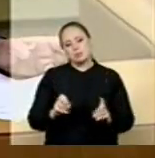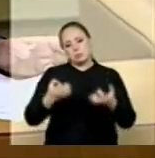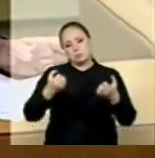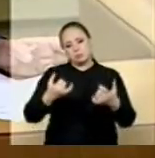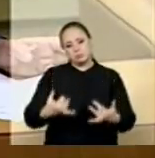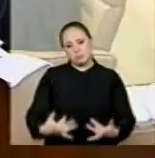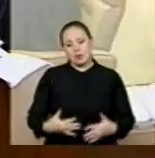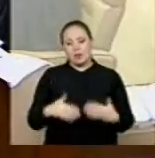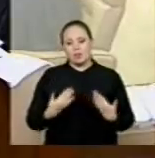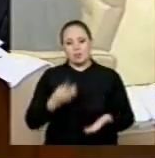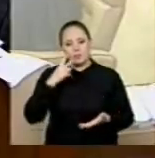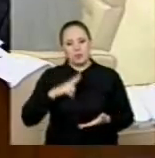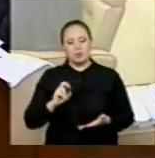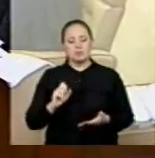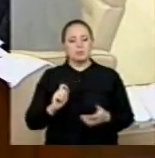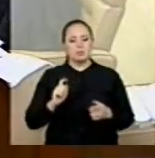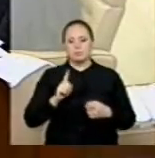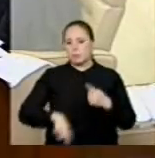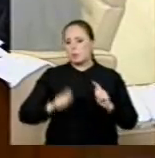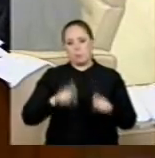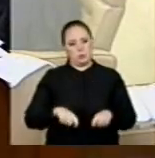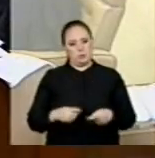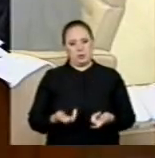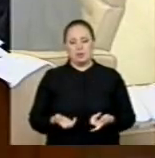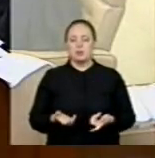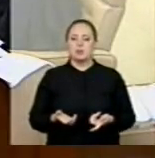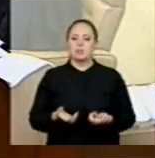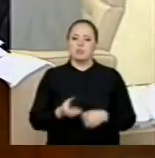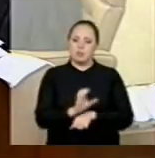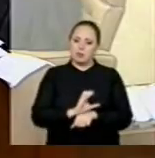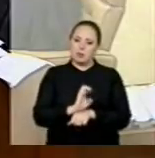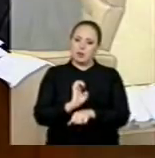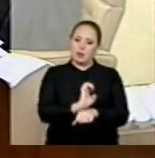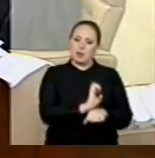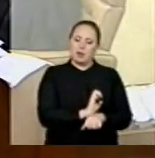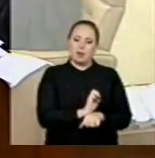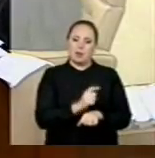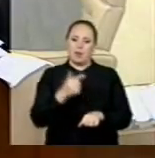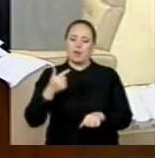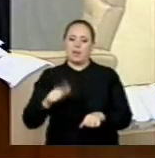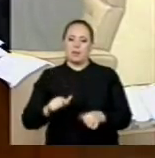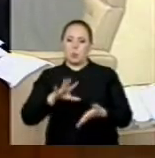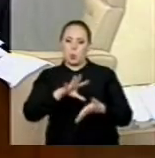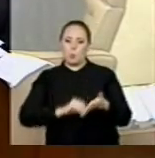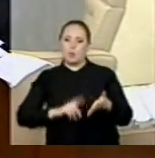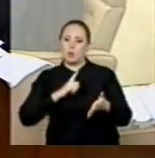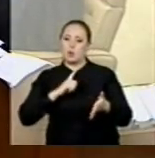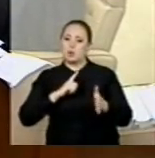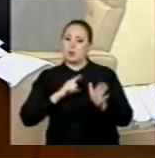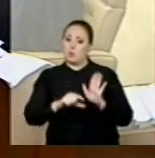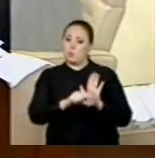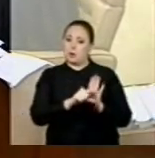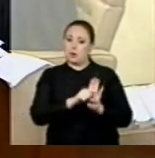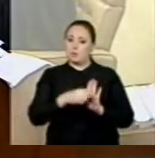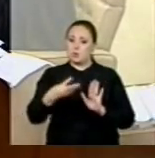a impossibilidade de carta estadual repetir o que se contém nos parágrafos 2º